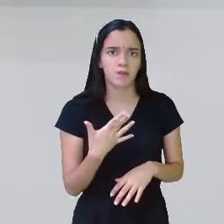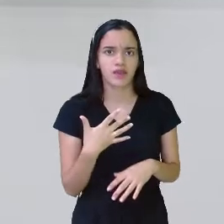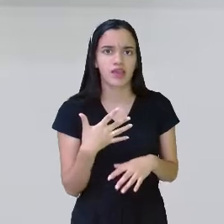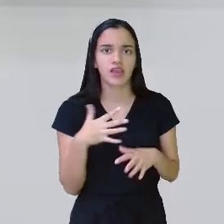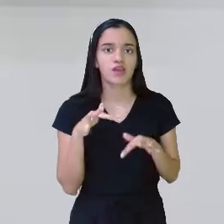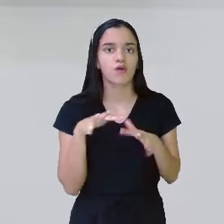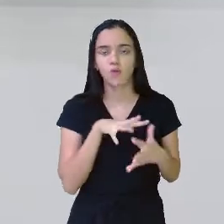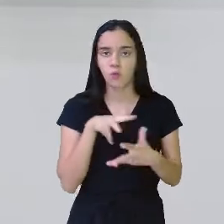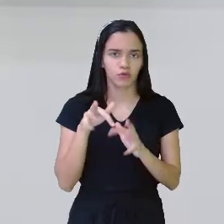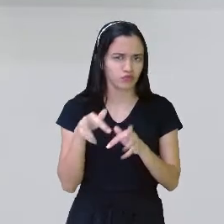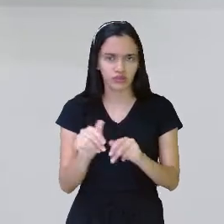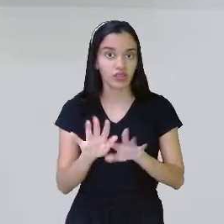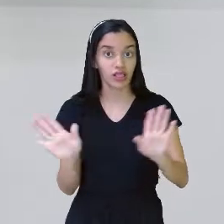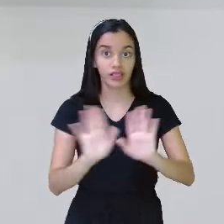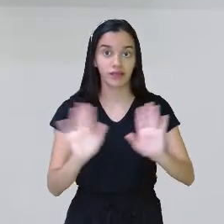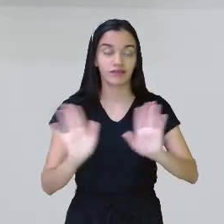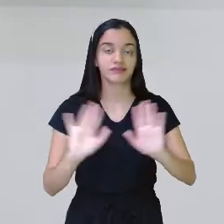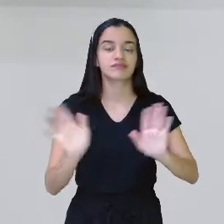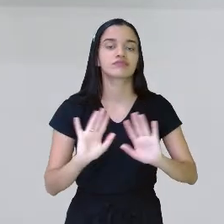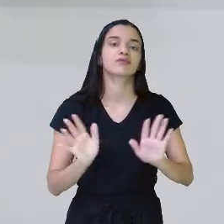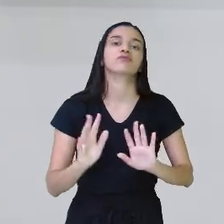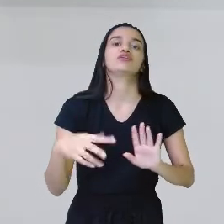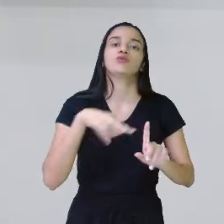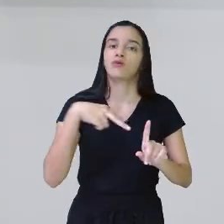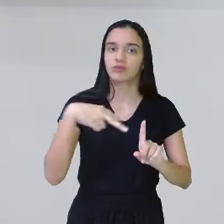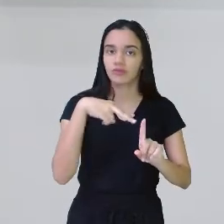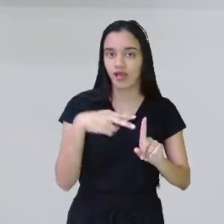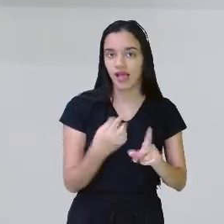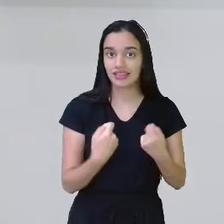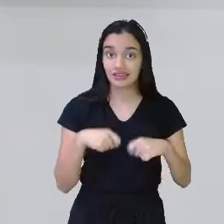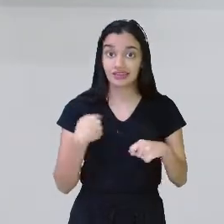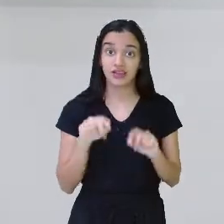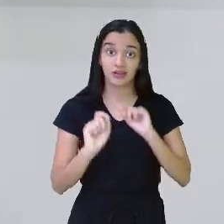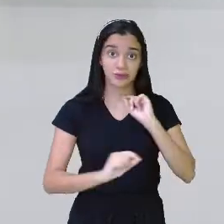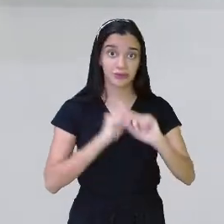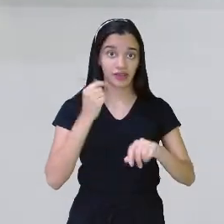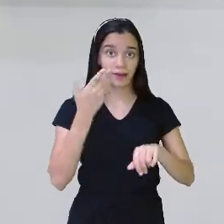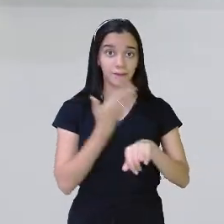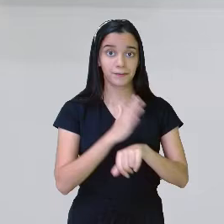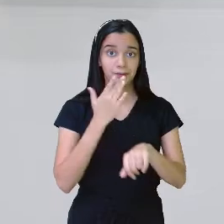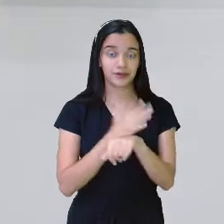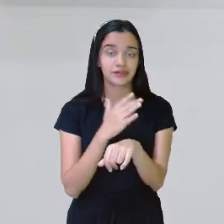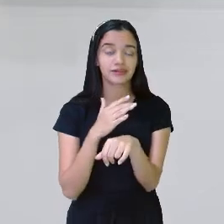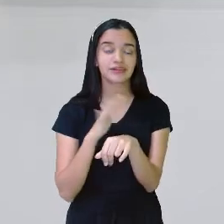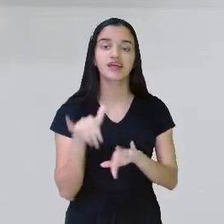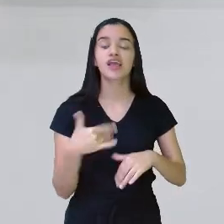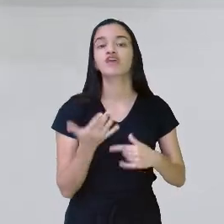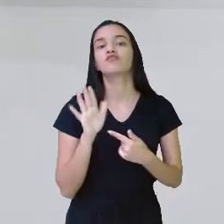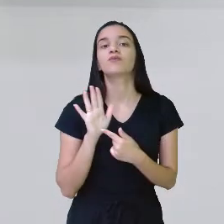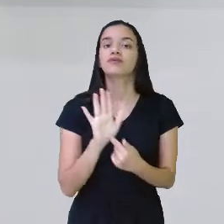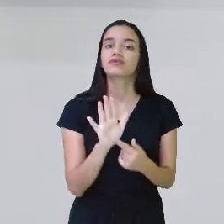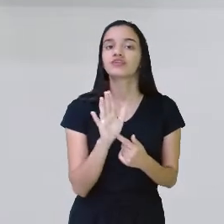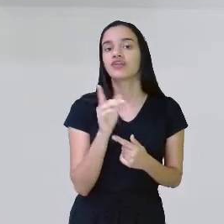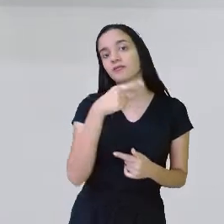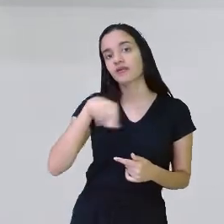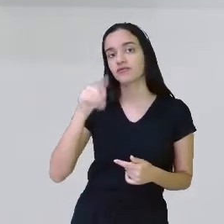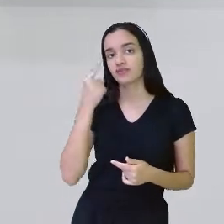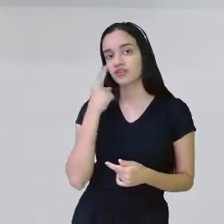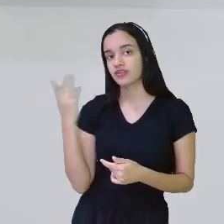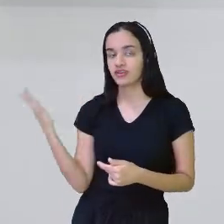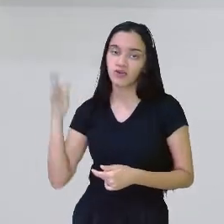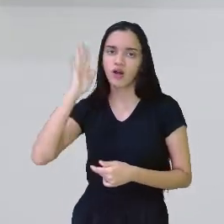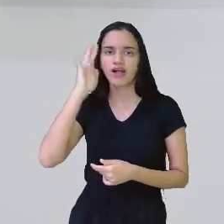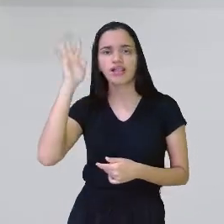Claro que para uma boa execução é necessária a prática. Então, o que eu vou dar para vocês é o quê? É uma